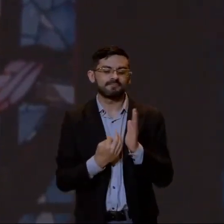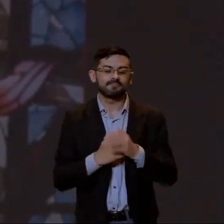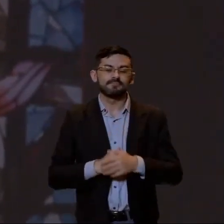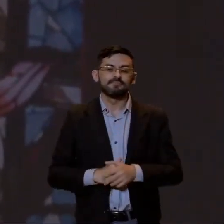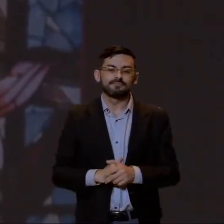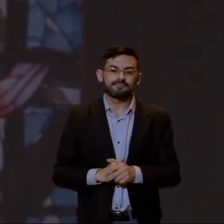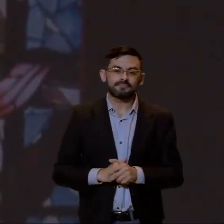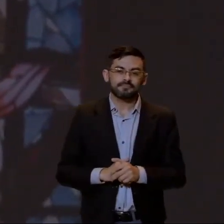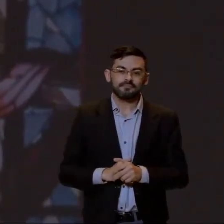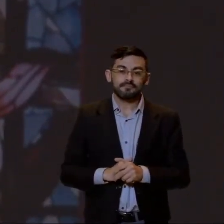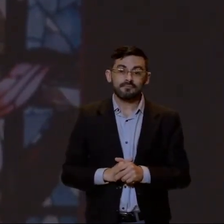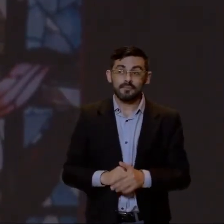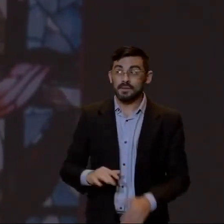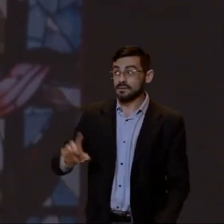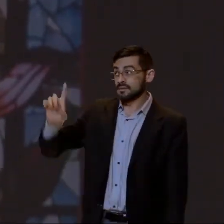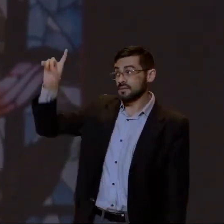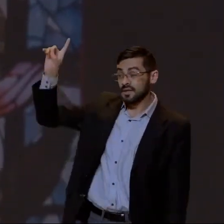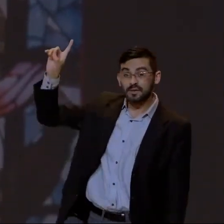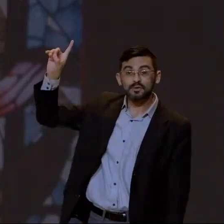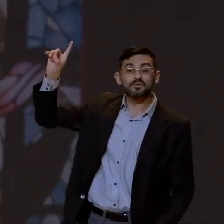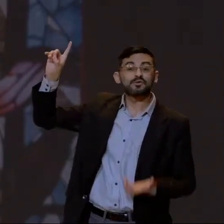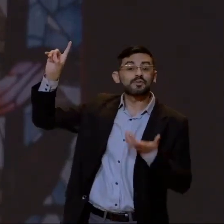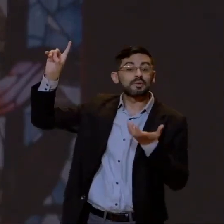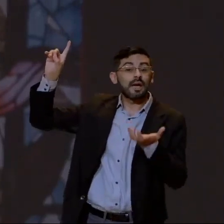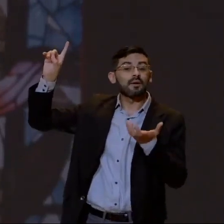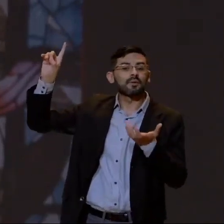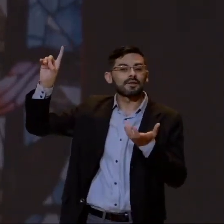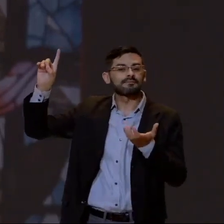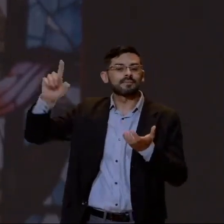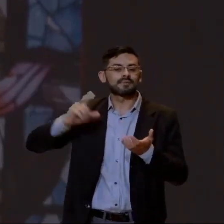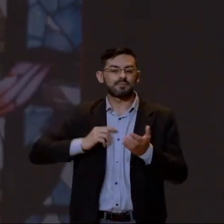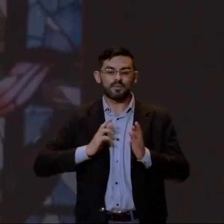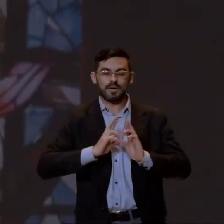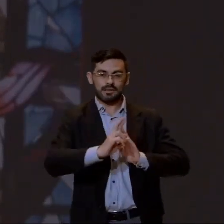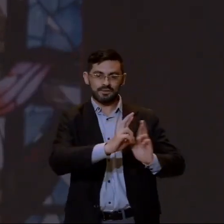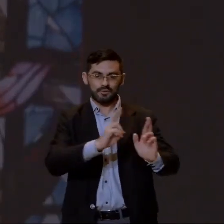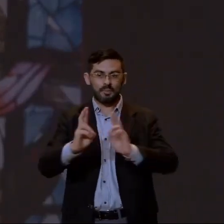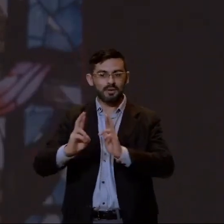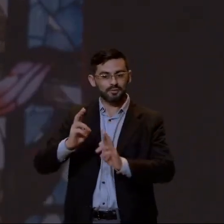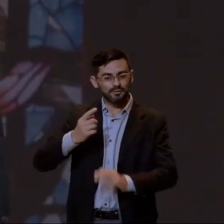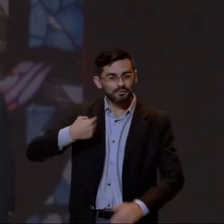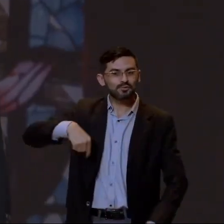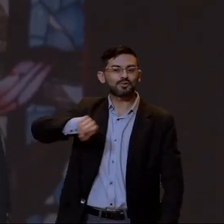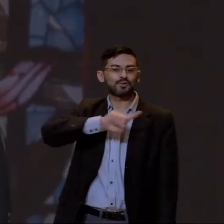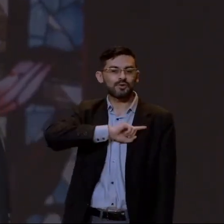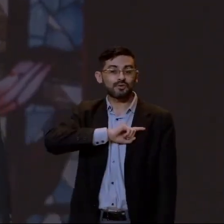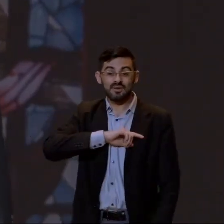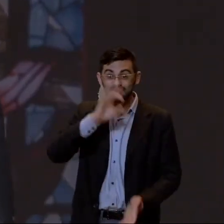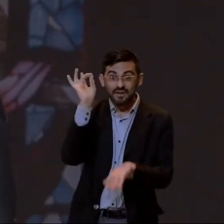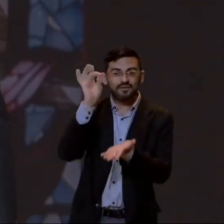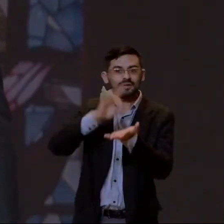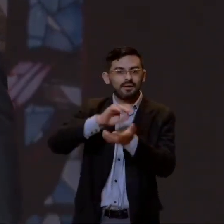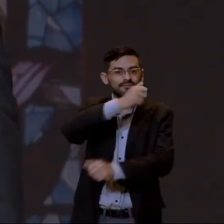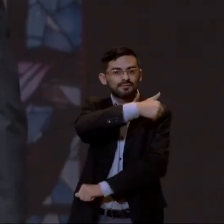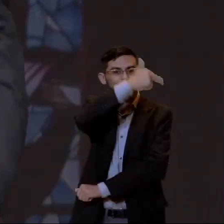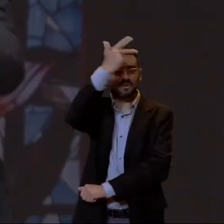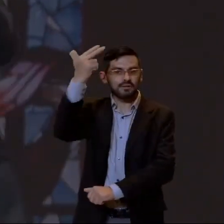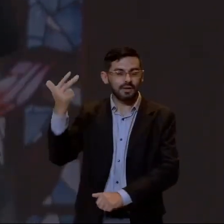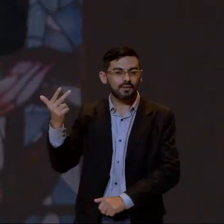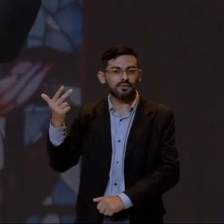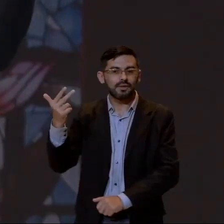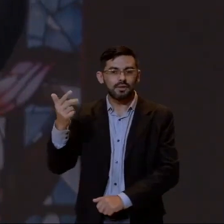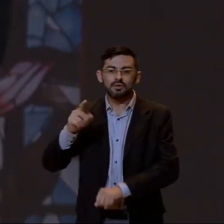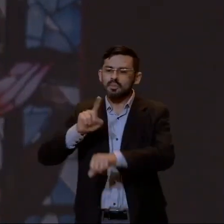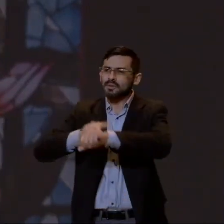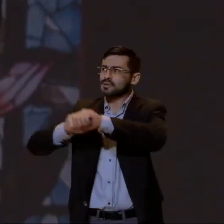É que Deus deseja se relacionar comigo e com você. Essa é a verdade do Natal. Quando o